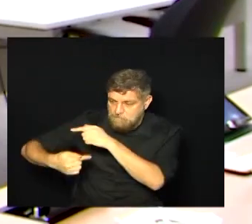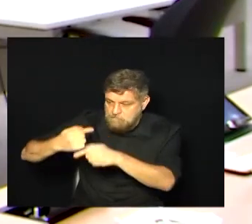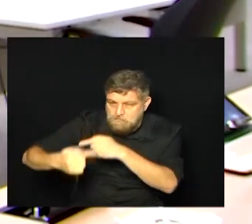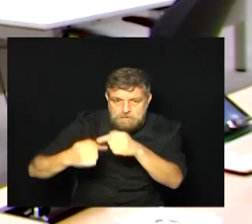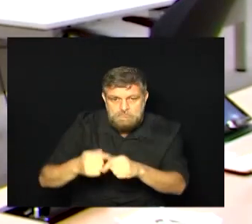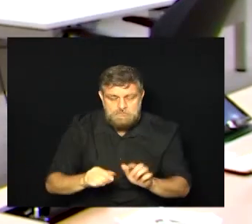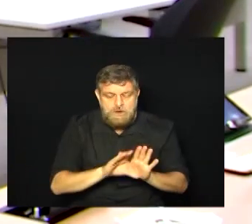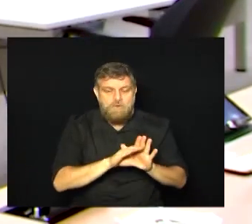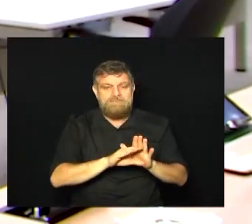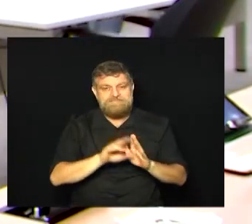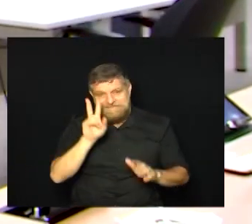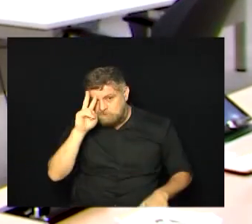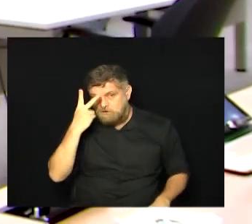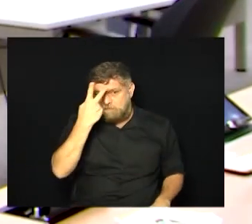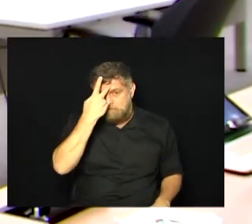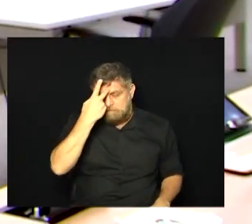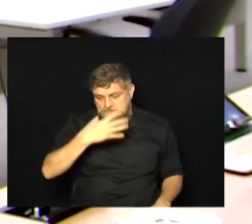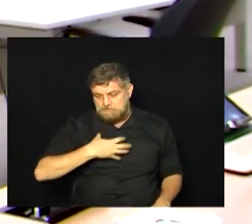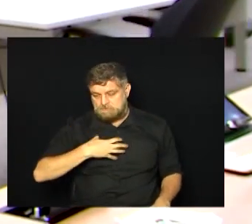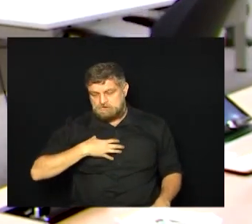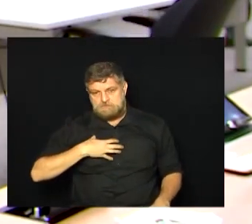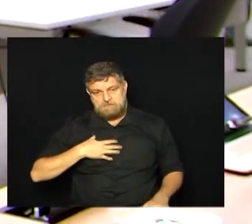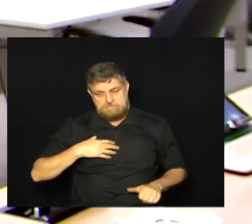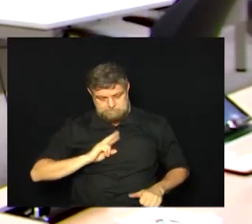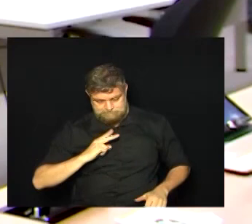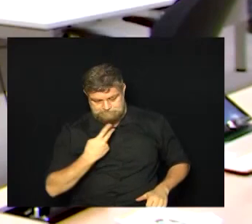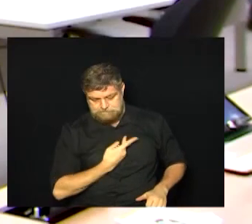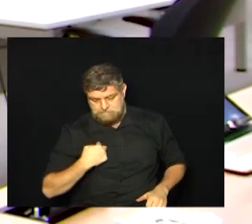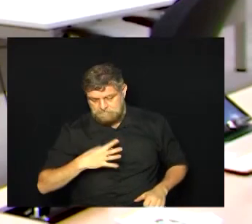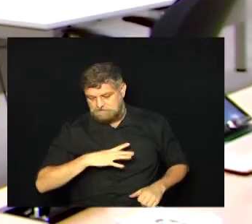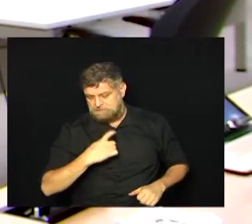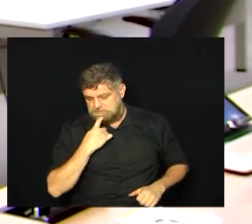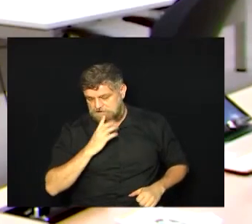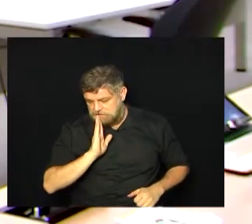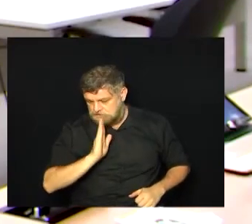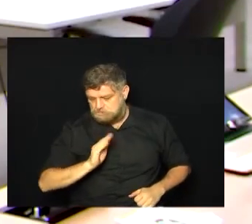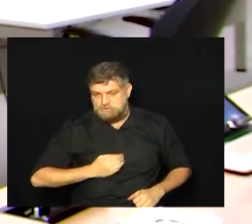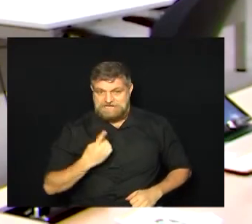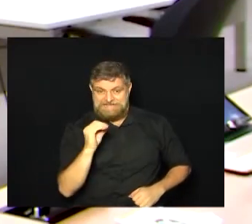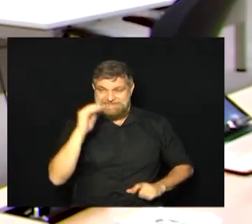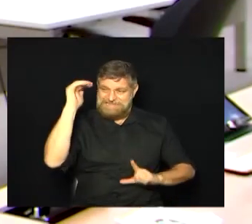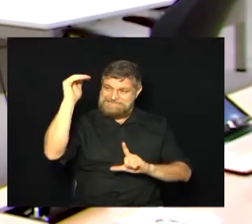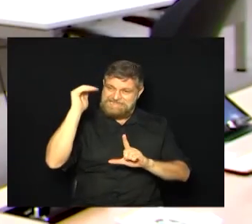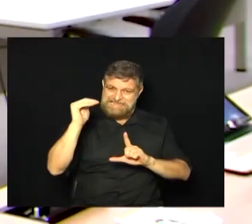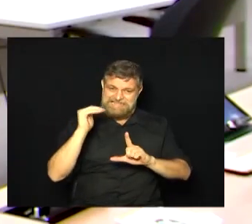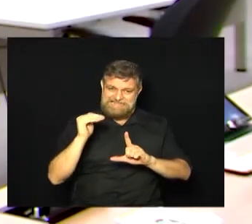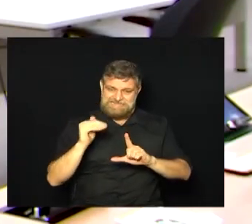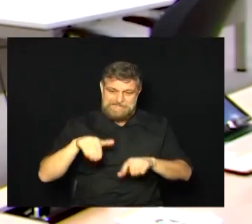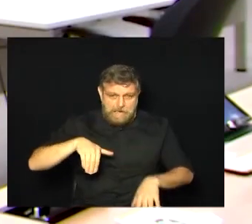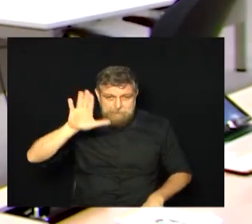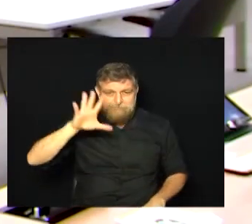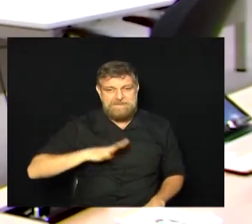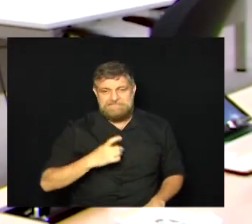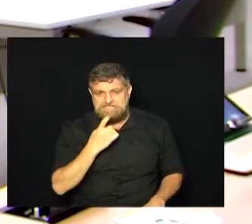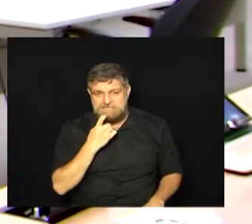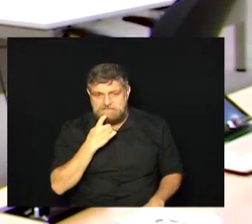esse conceito, essa forma de ser, e a gente possa ser uma cidade, já somos entre as 10 do Brasil, mas que cada vez mais a gente